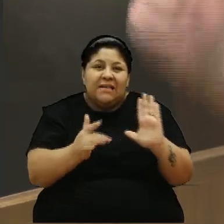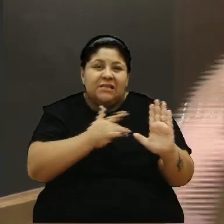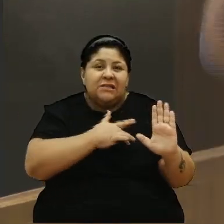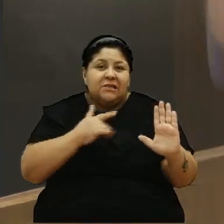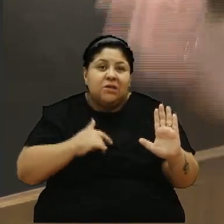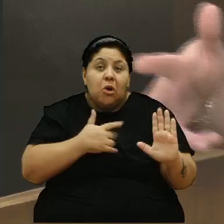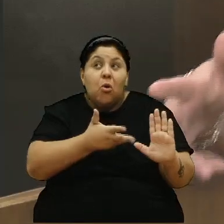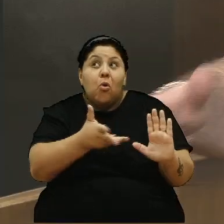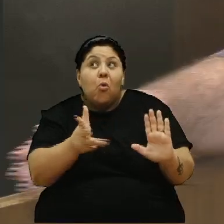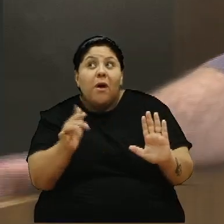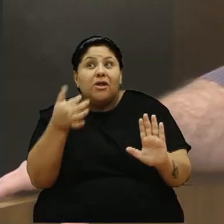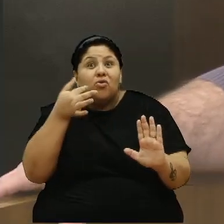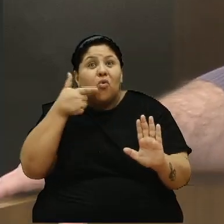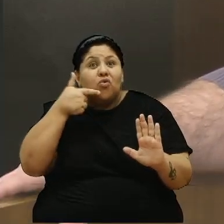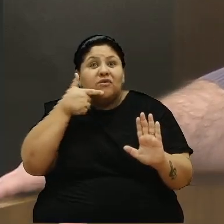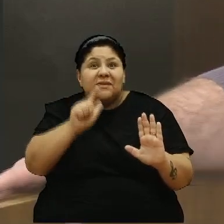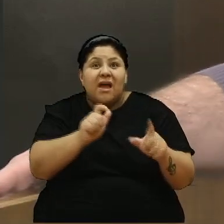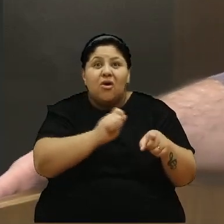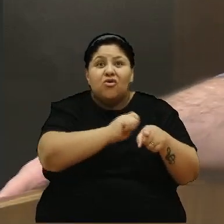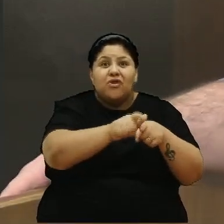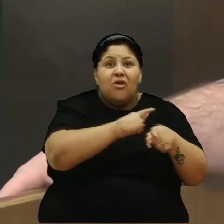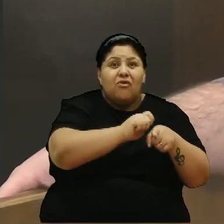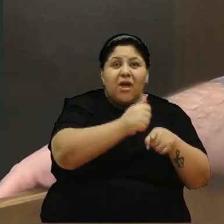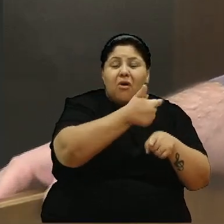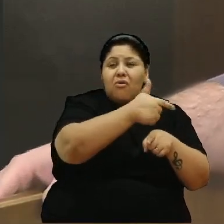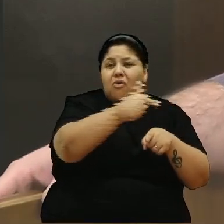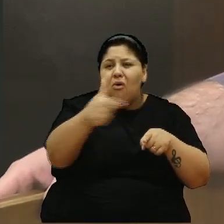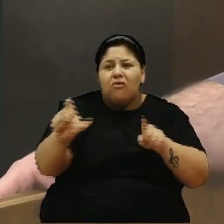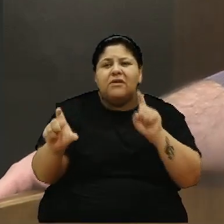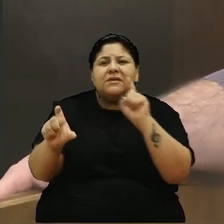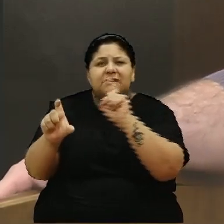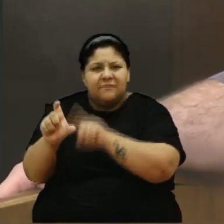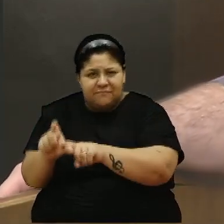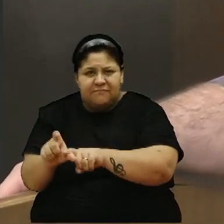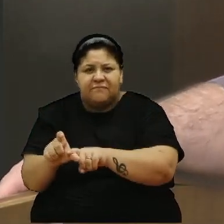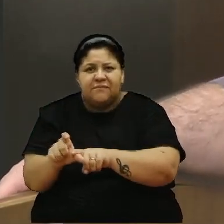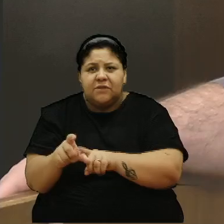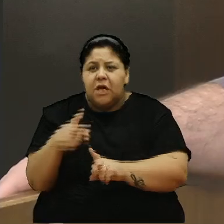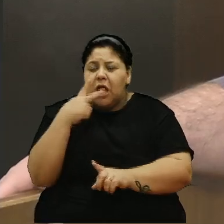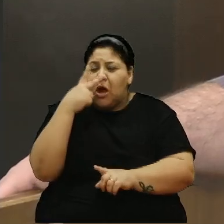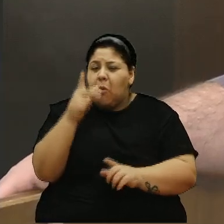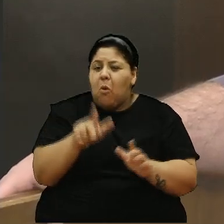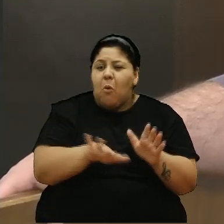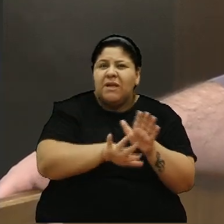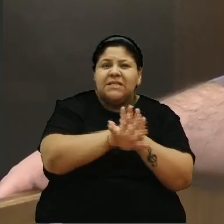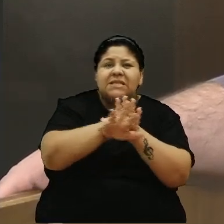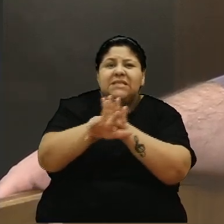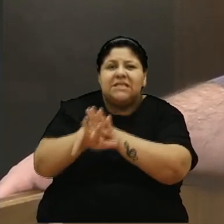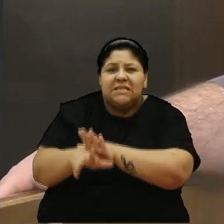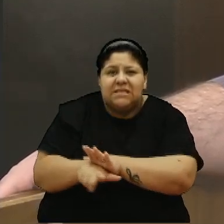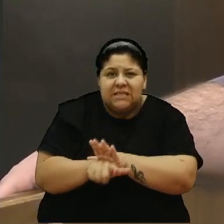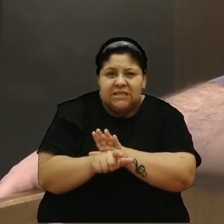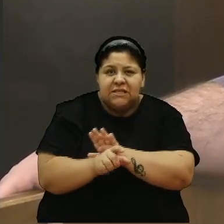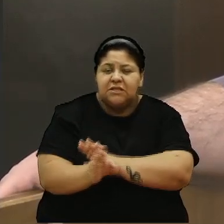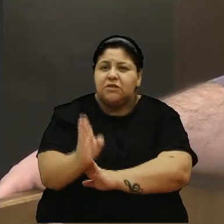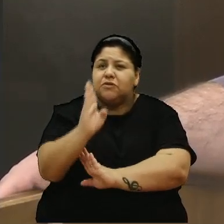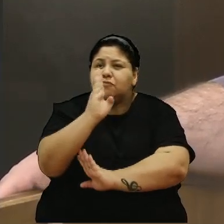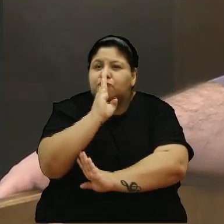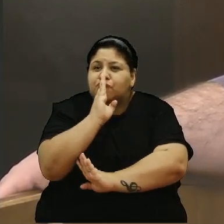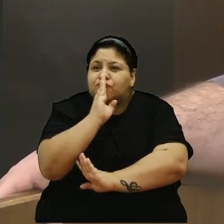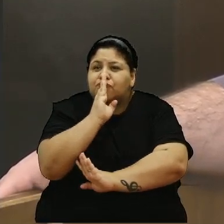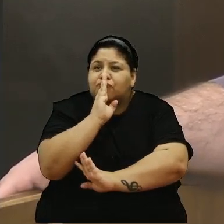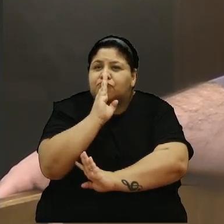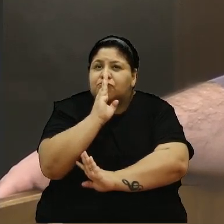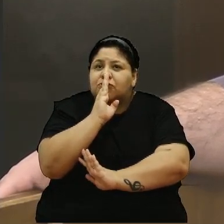consegue, o seu aluguel e dentre outras questões mais. Foi um assalto silencioso aos míseros recursos do